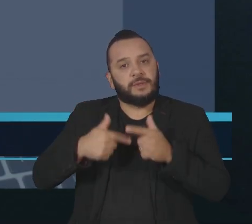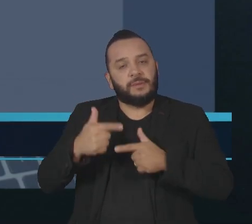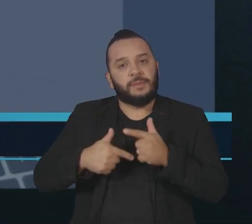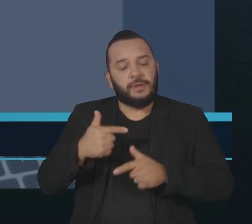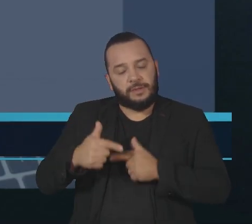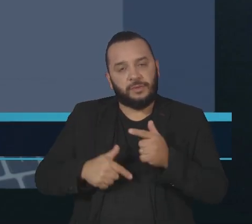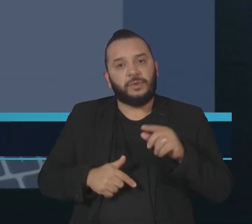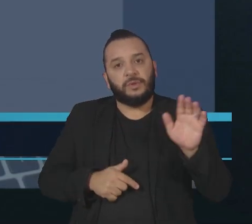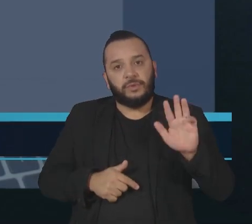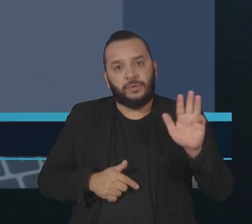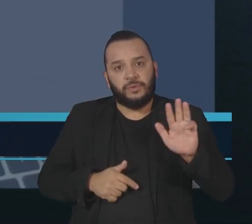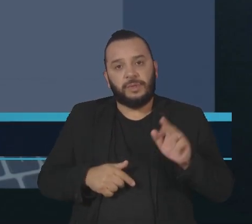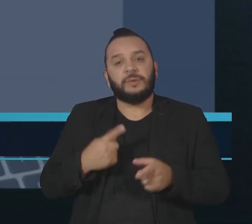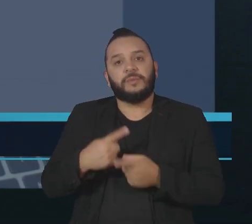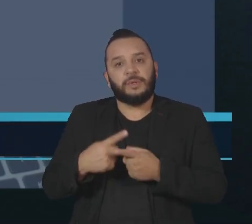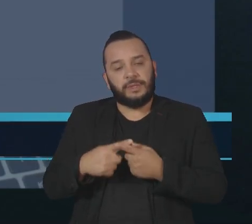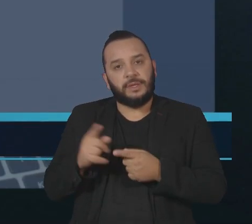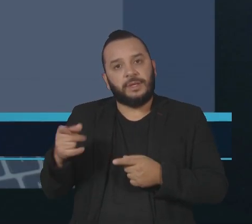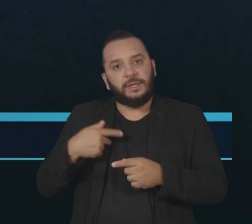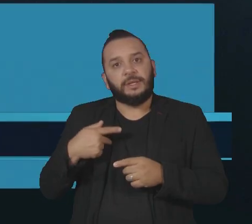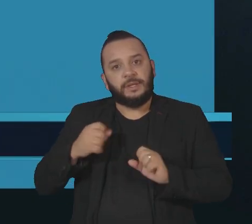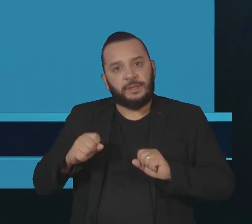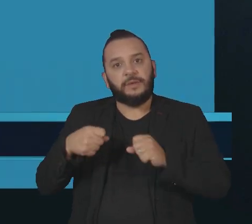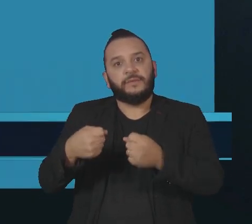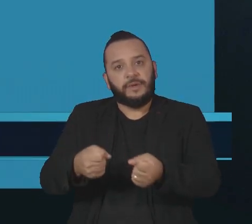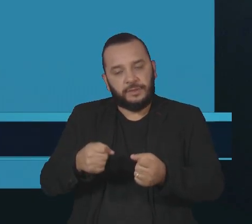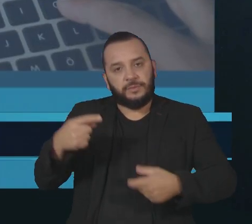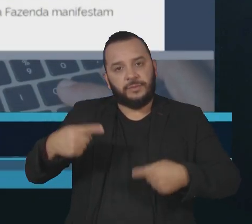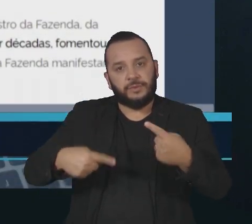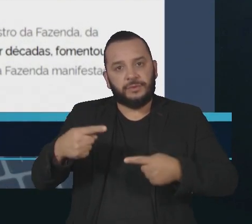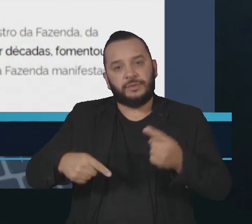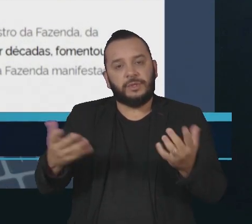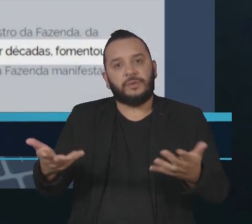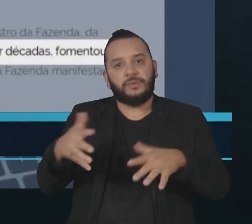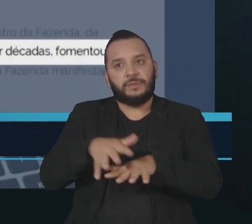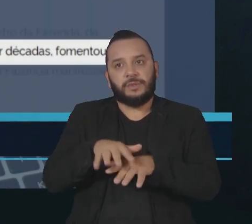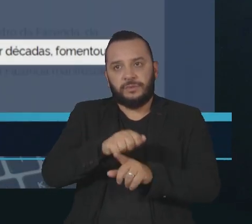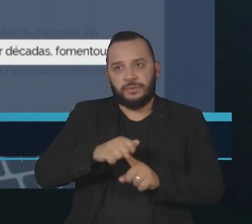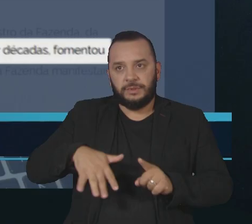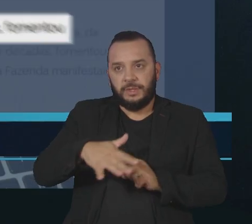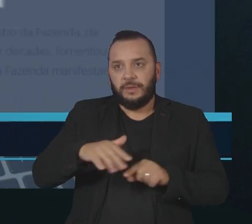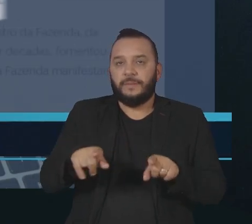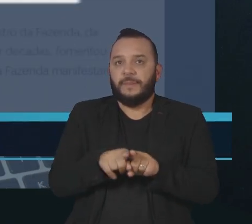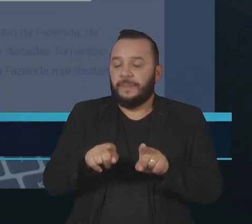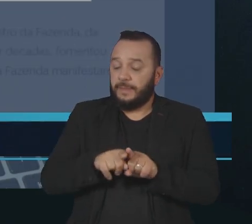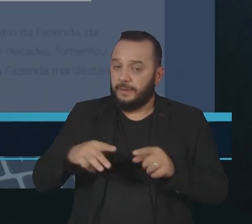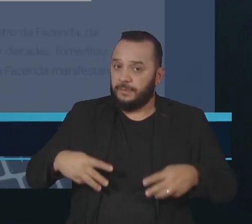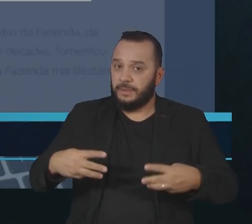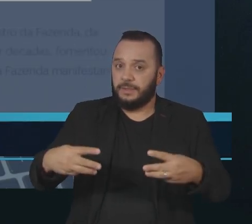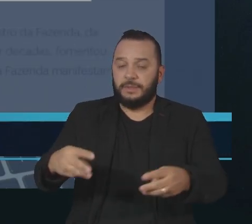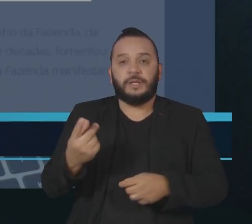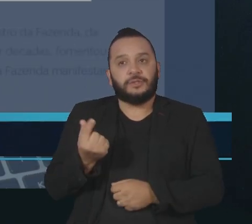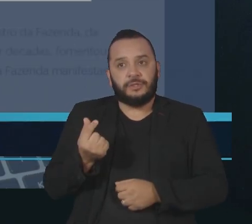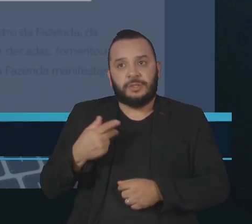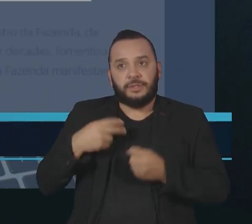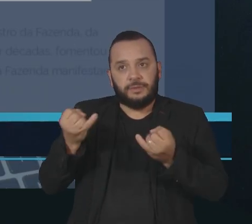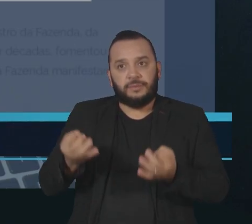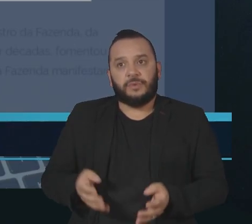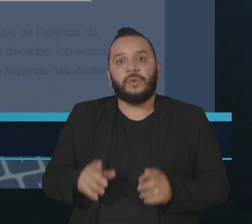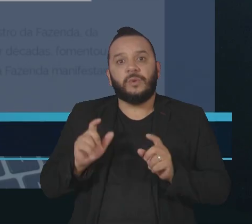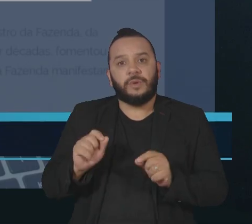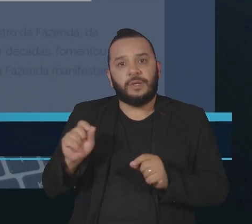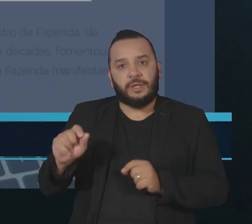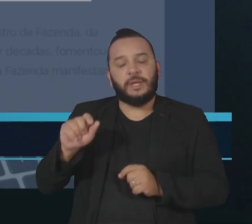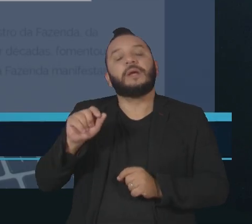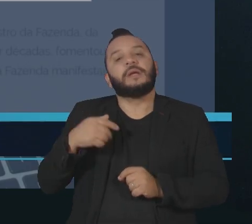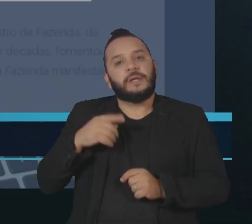Delfim defender políticas de inclusão social. Também em nota, o Ministério da Fazenda citou que Delfim foi um referencial e que